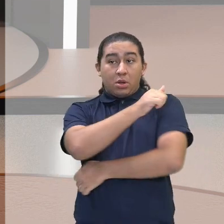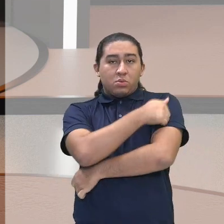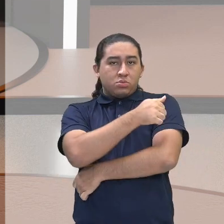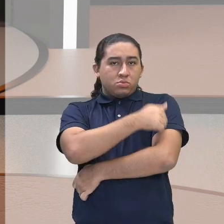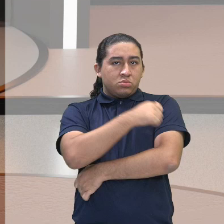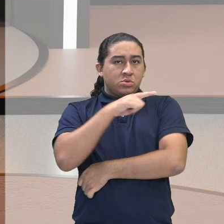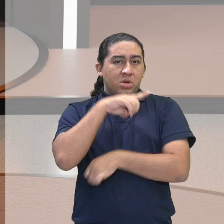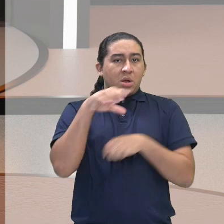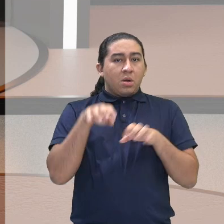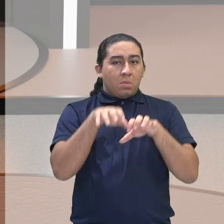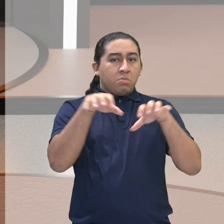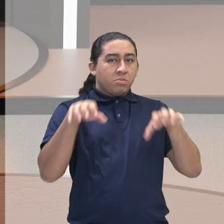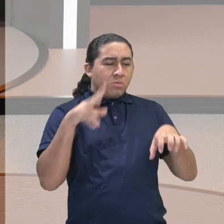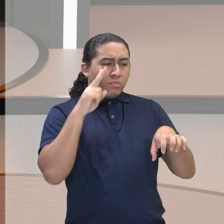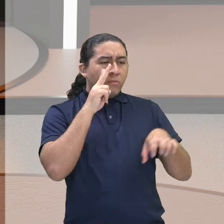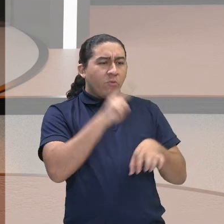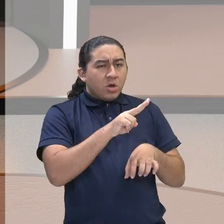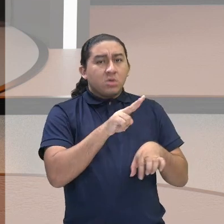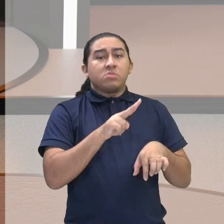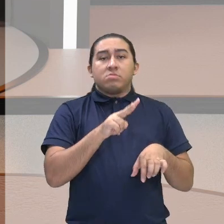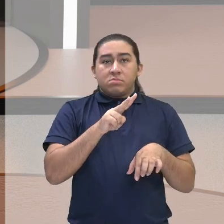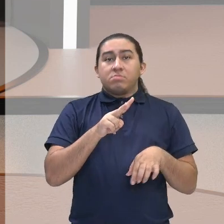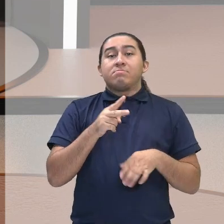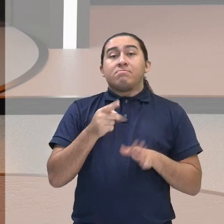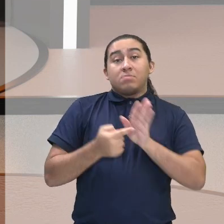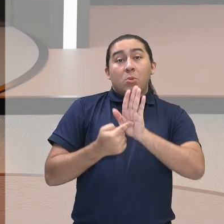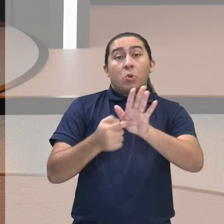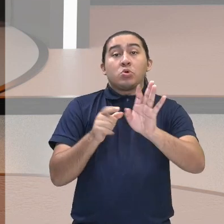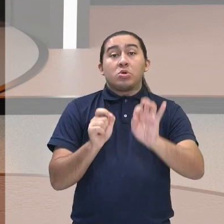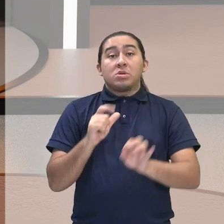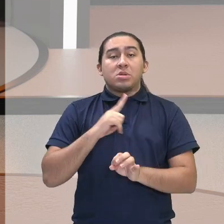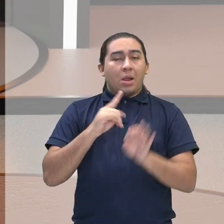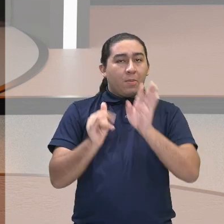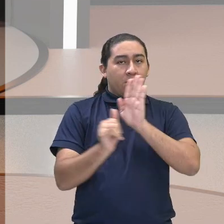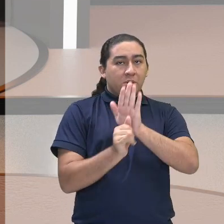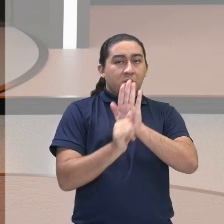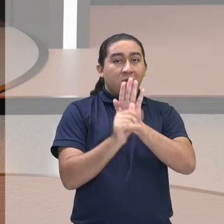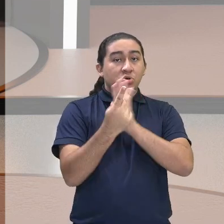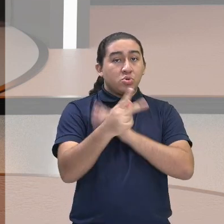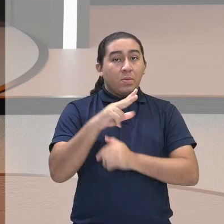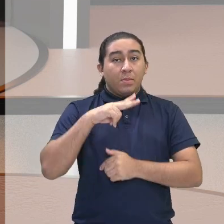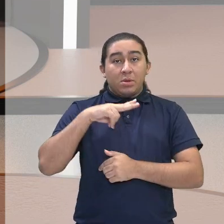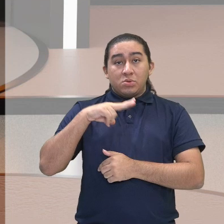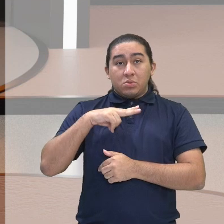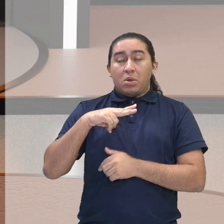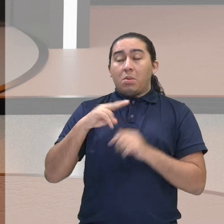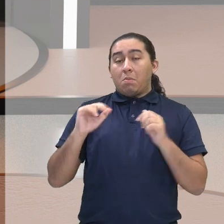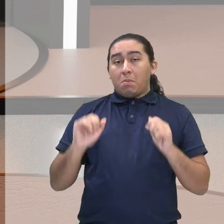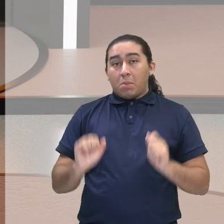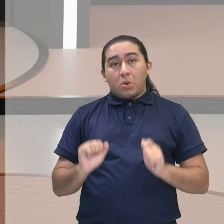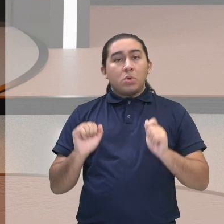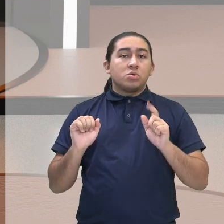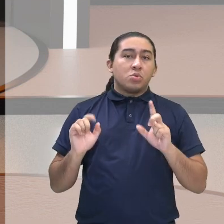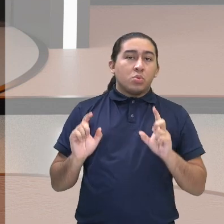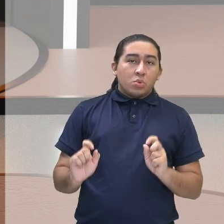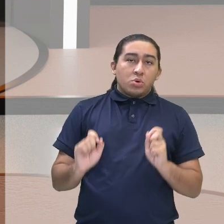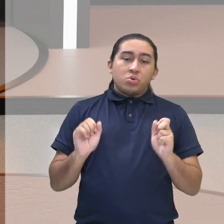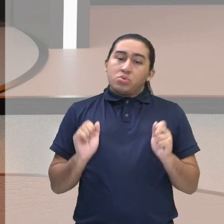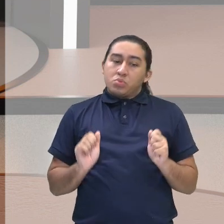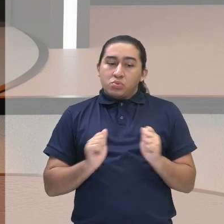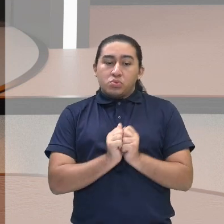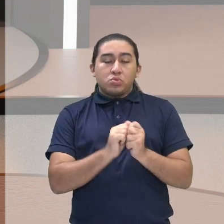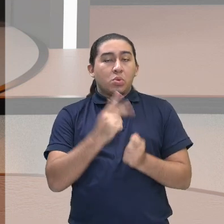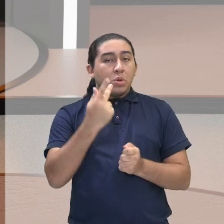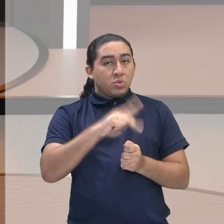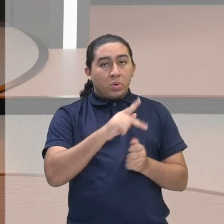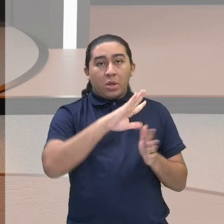do outro lado, apresenta uma identidade, seja com a região em